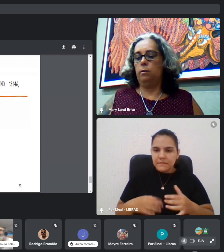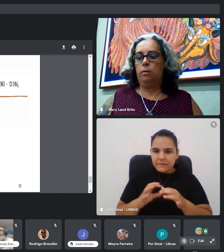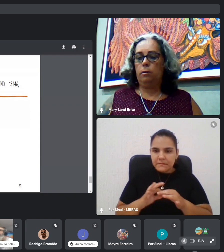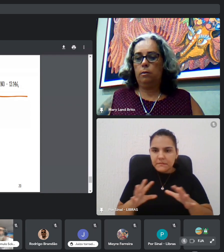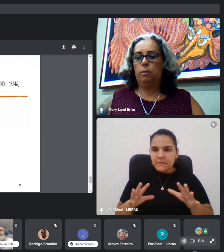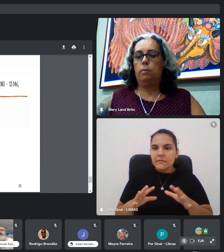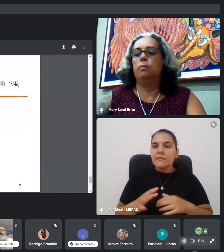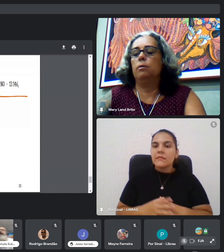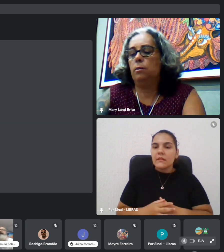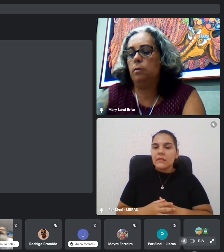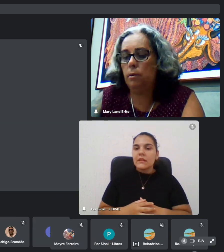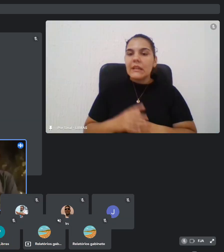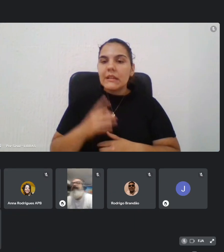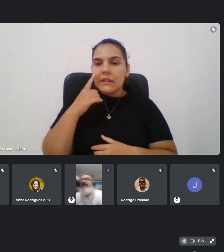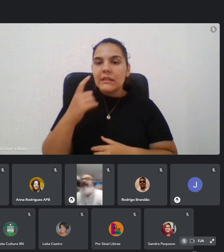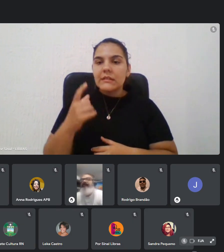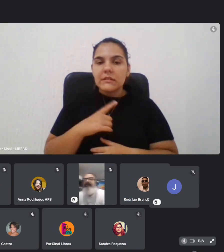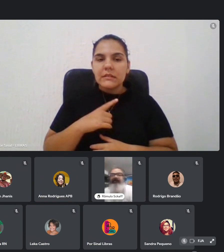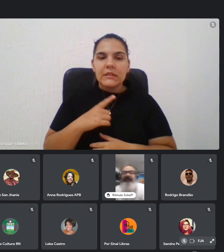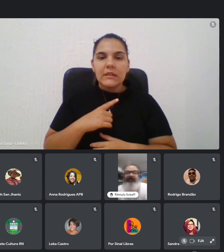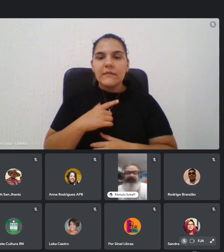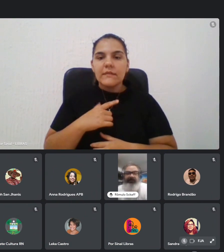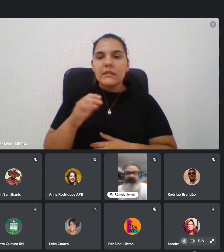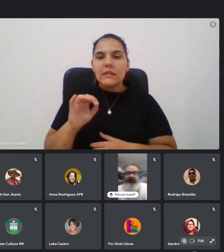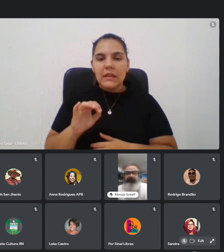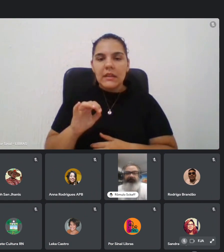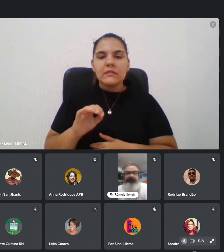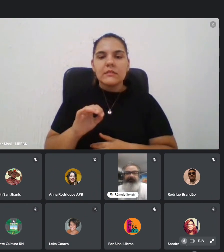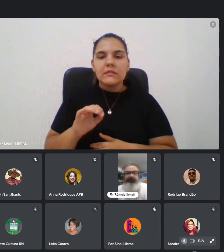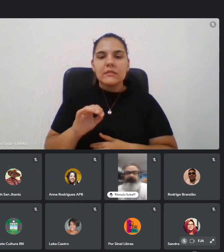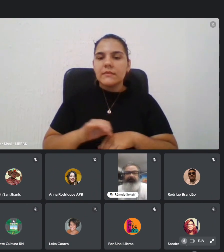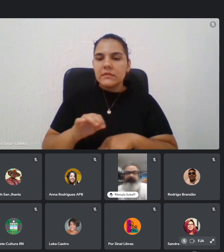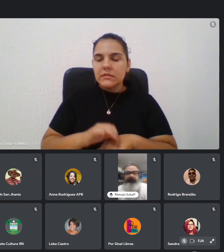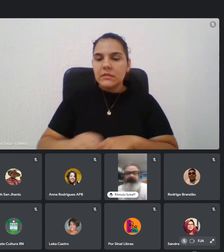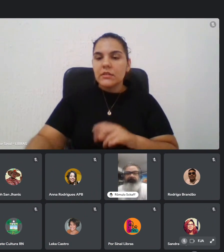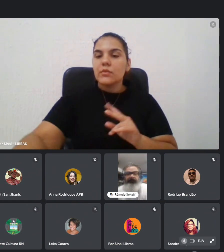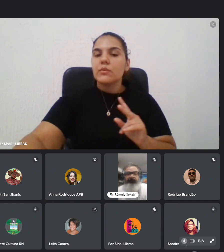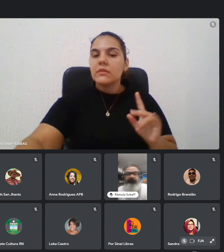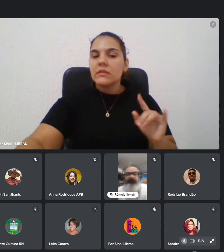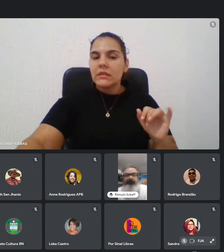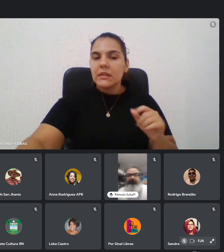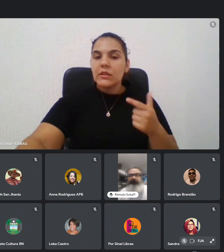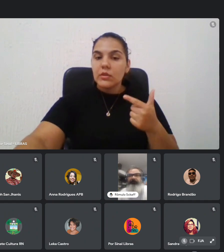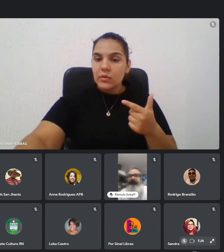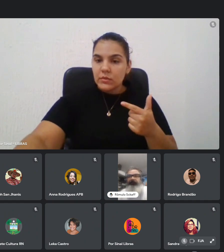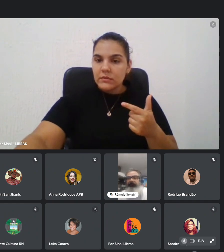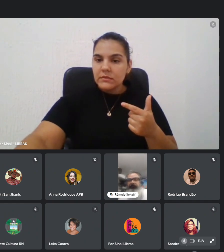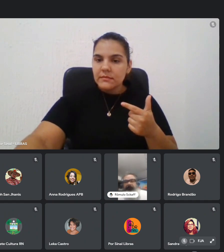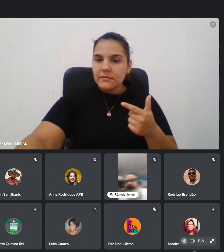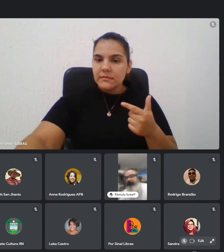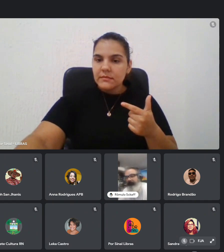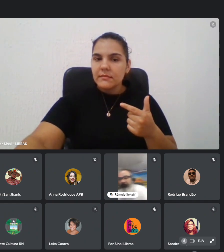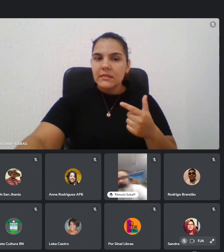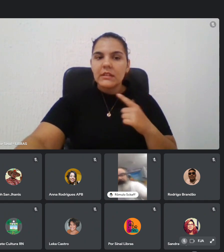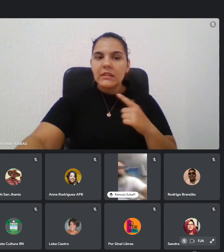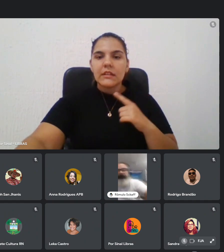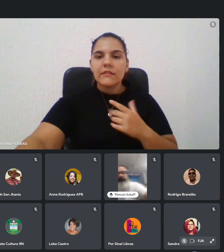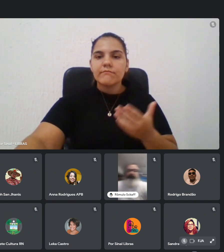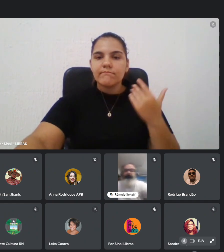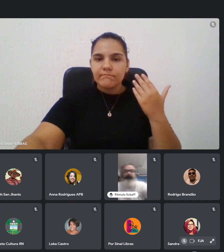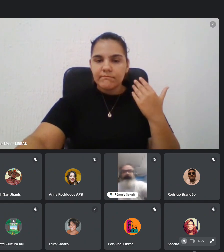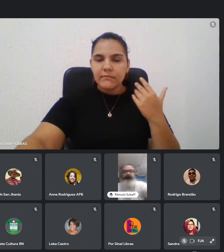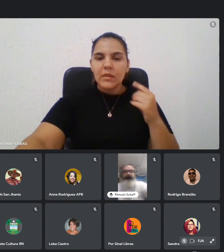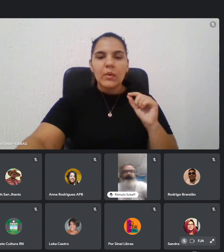vai ter o Roologia 2 em 2024 e a última oficina agora no final do Roologia foi em